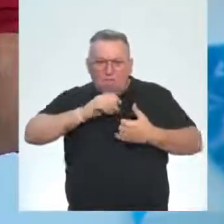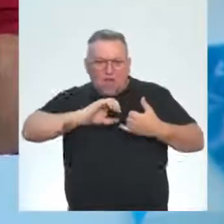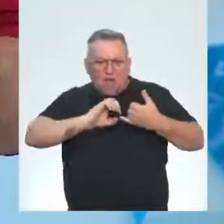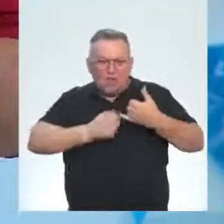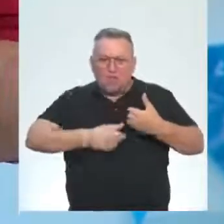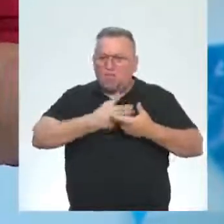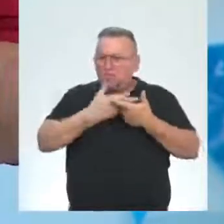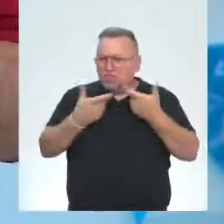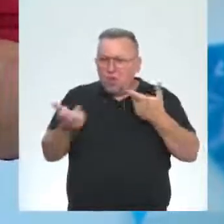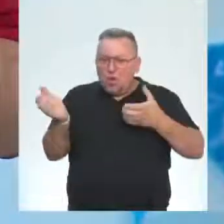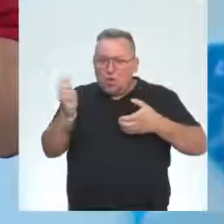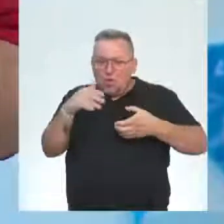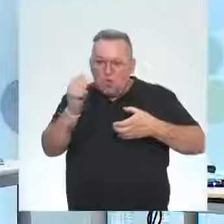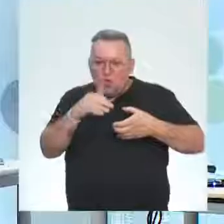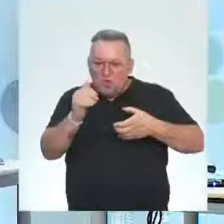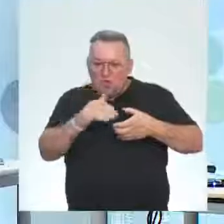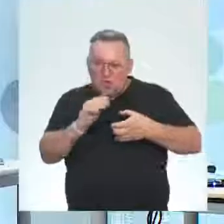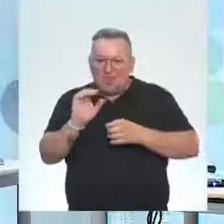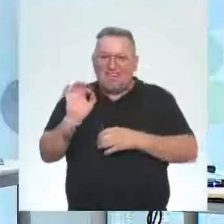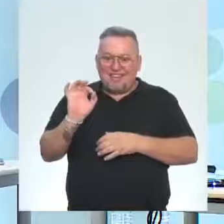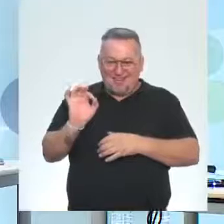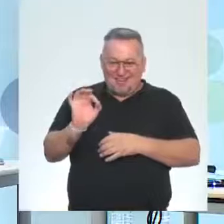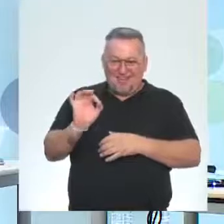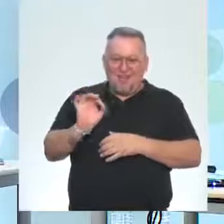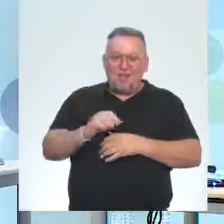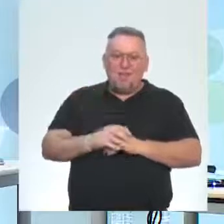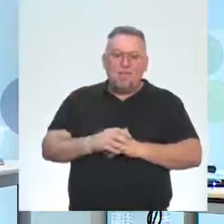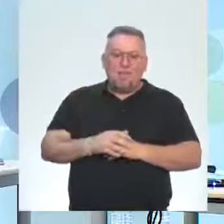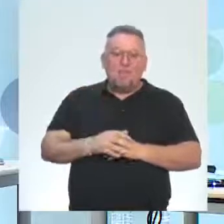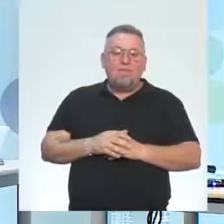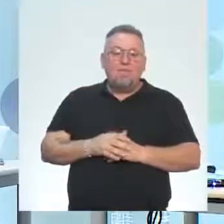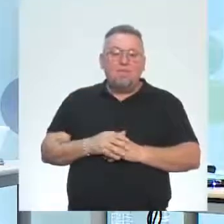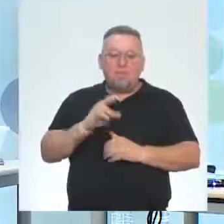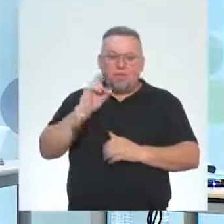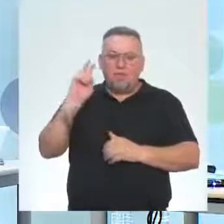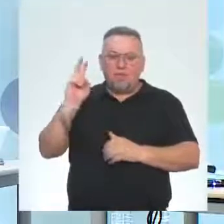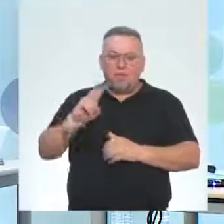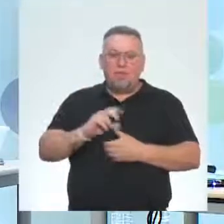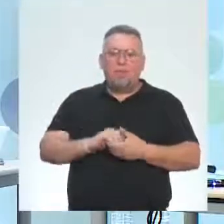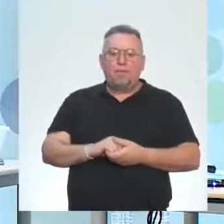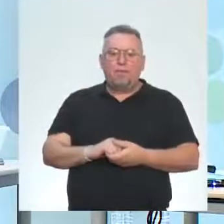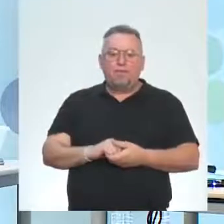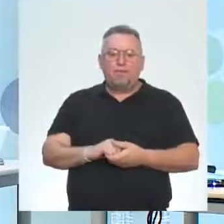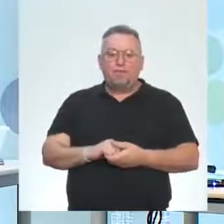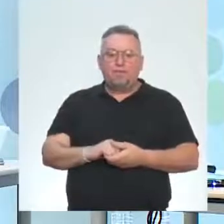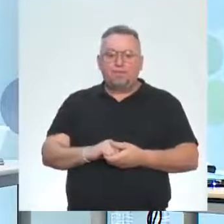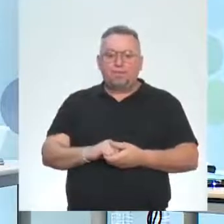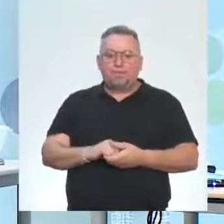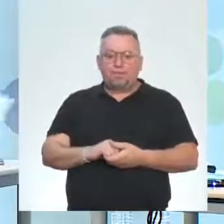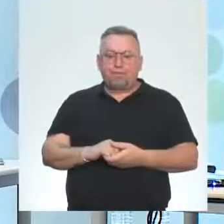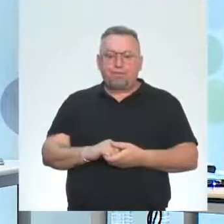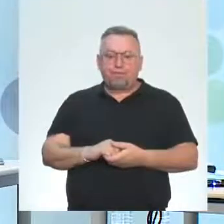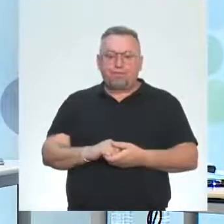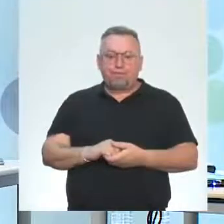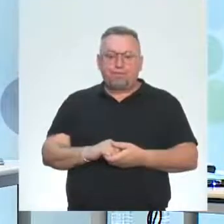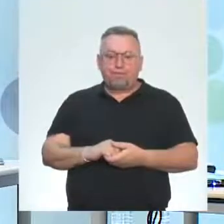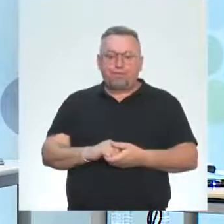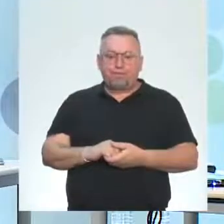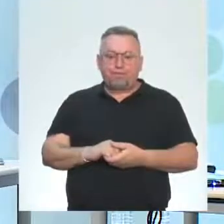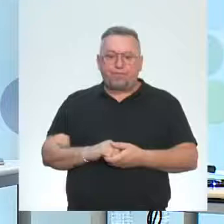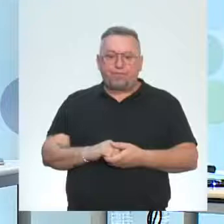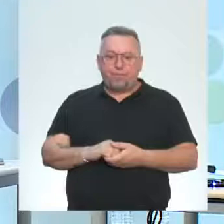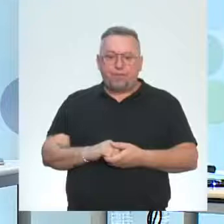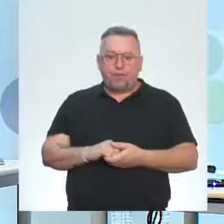o feijão e coloca tudo aqui dentro. Tá certo? Vamos medir esse cubo, Jonas? Bora. Vou colocar aqui, ó. Vou pedir aqui ajuda